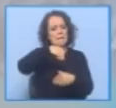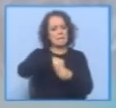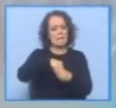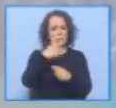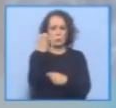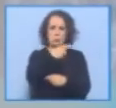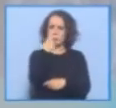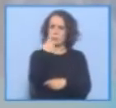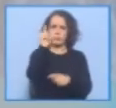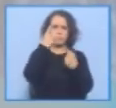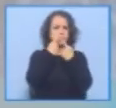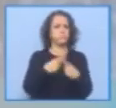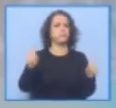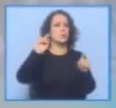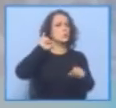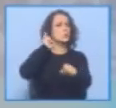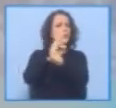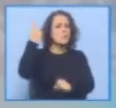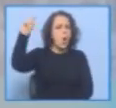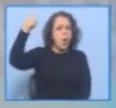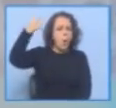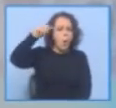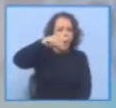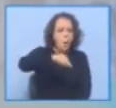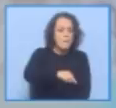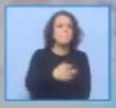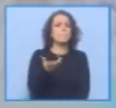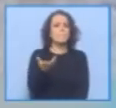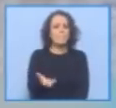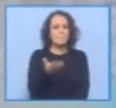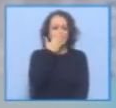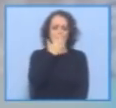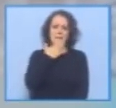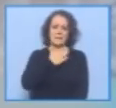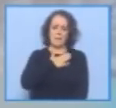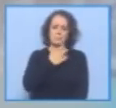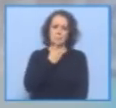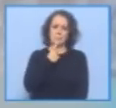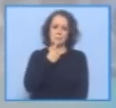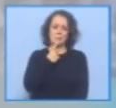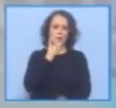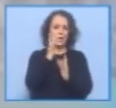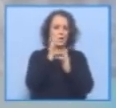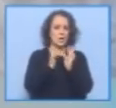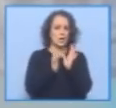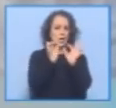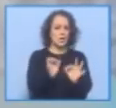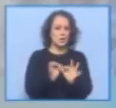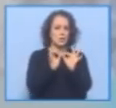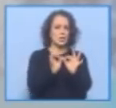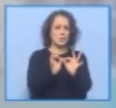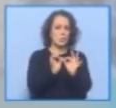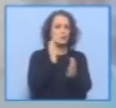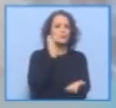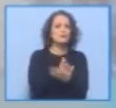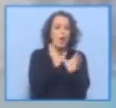cultural. Percebemos já aqui de alguma forma esta novidade do cristianismo, que é para todos, que não é apenas